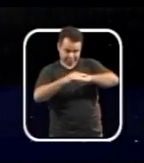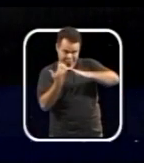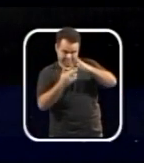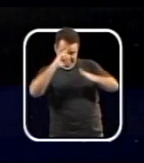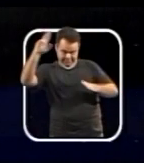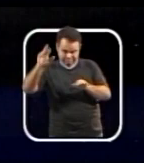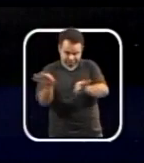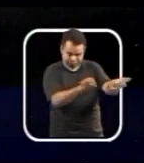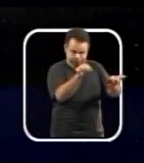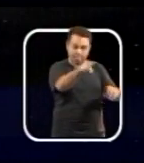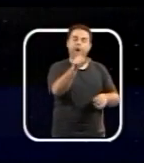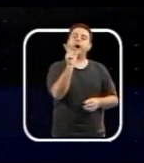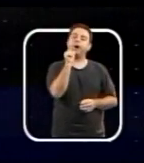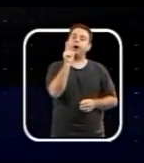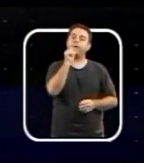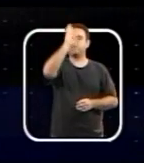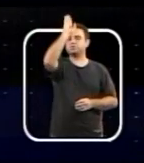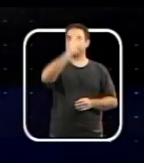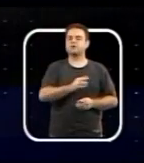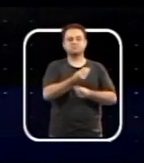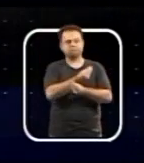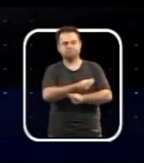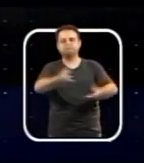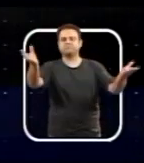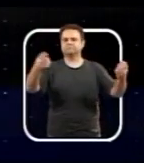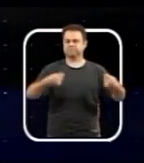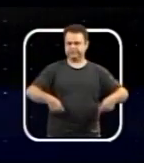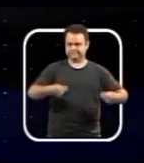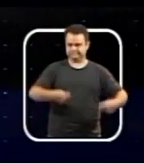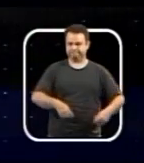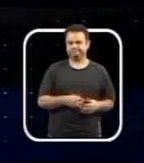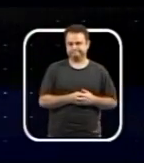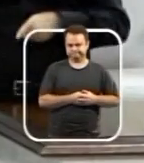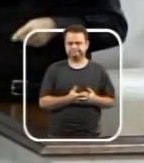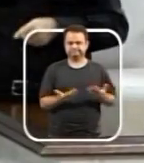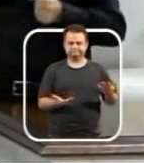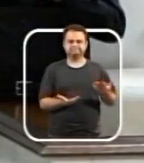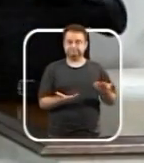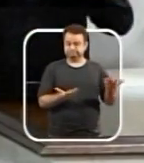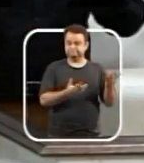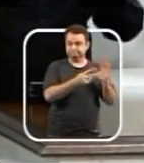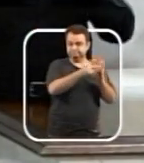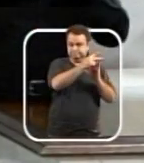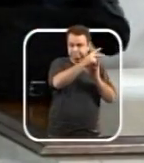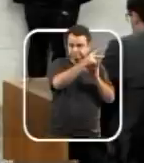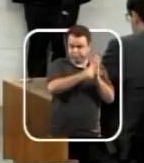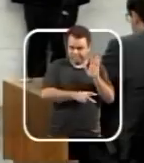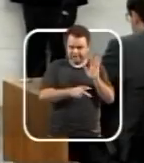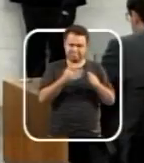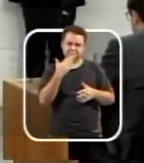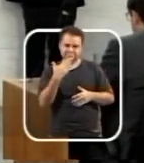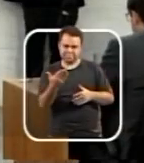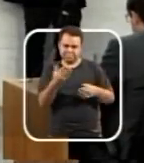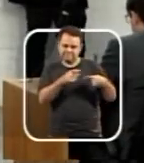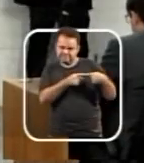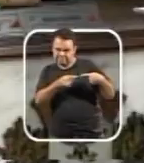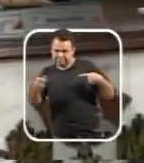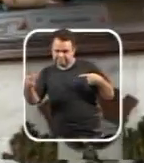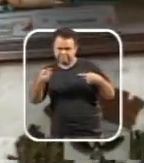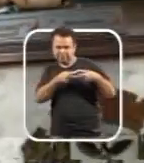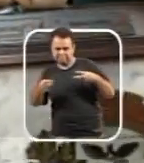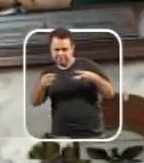que realizem shows e eventos considerados de grande porte na cidade. Os projetos com pedido de vista devem